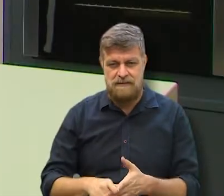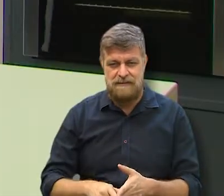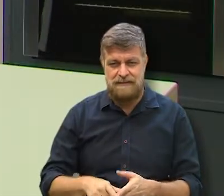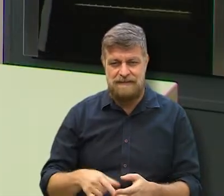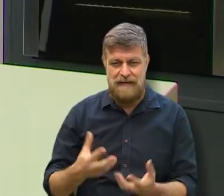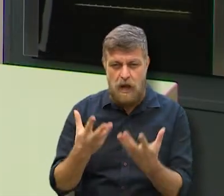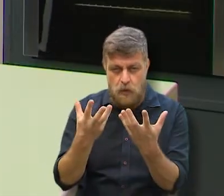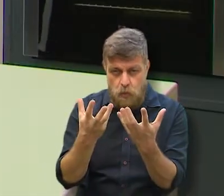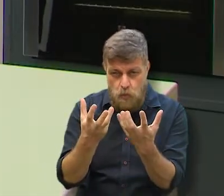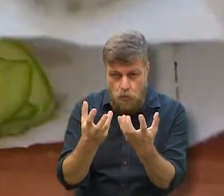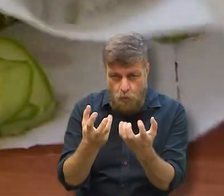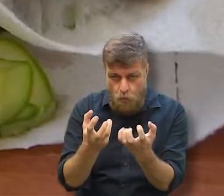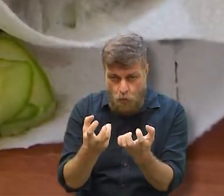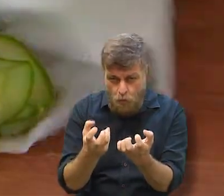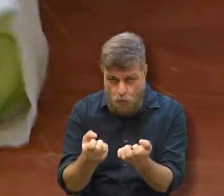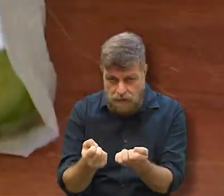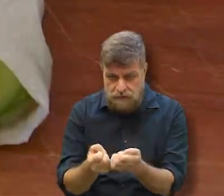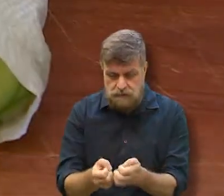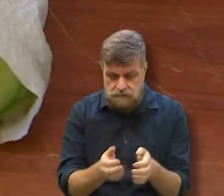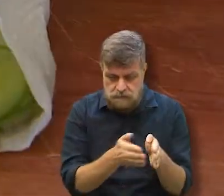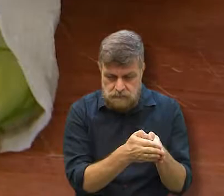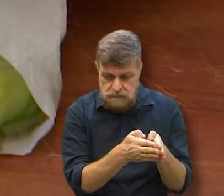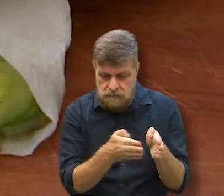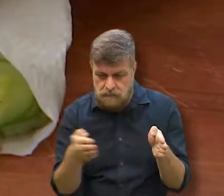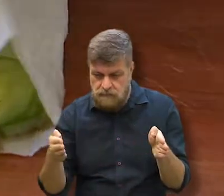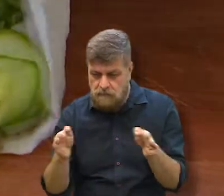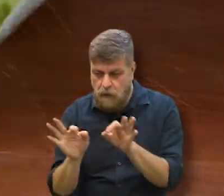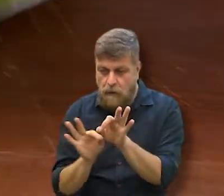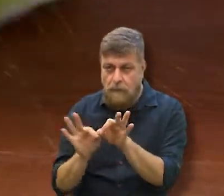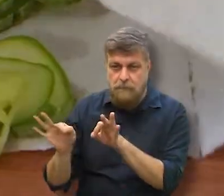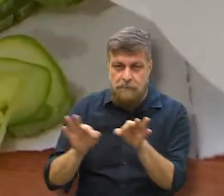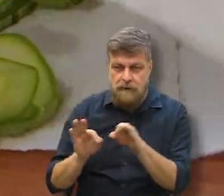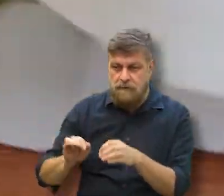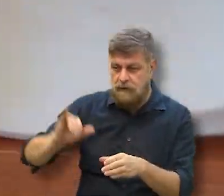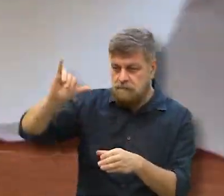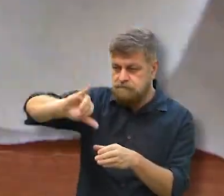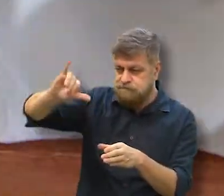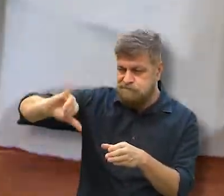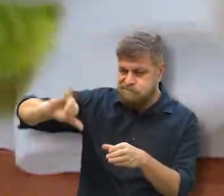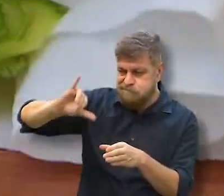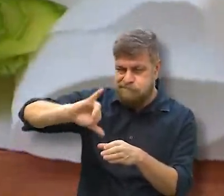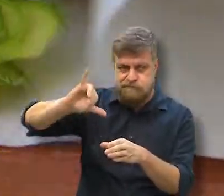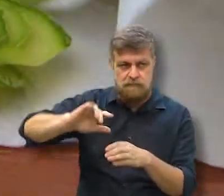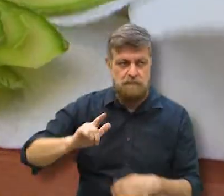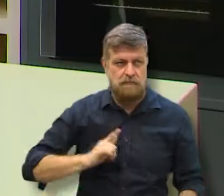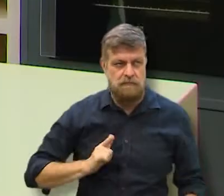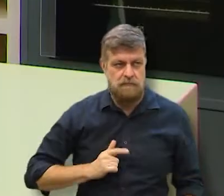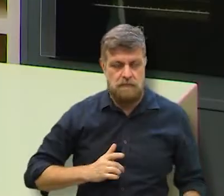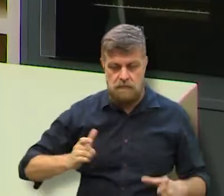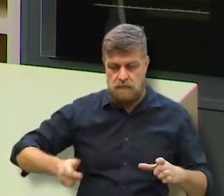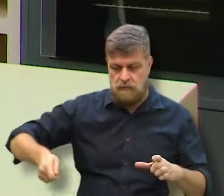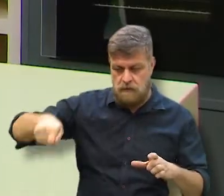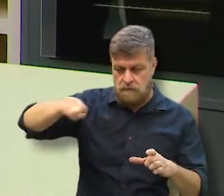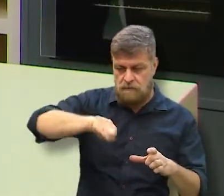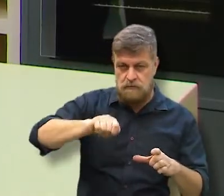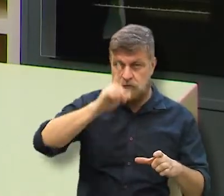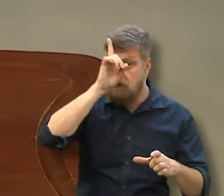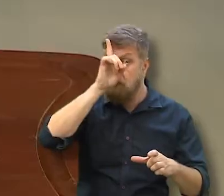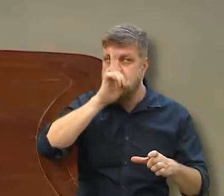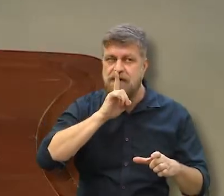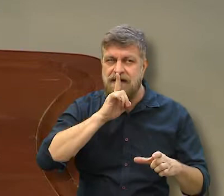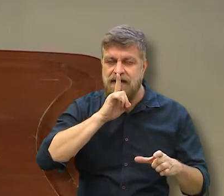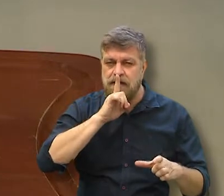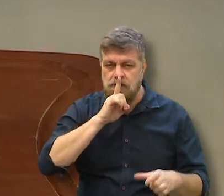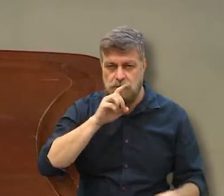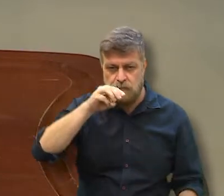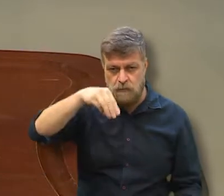Até que elas fiquem bem sequinhas. Enquanto isso, vamos preparar o molho do nosso carpaccio. Em um bowl, misture a